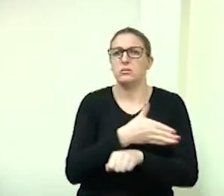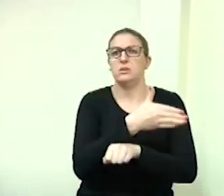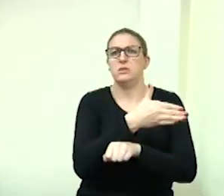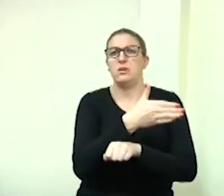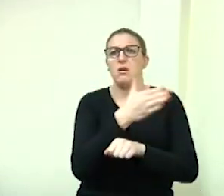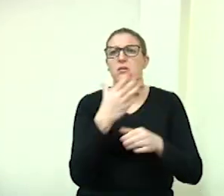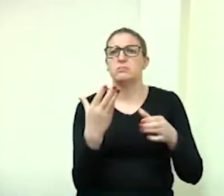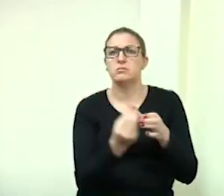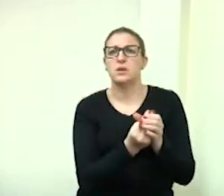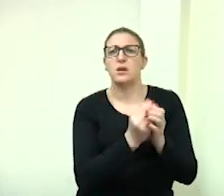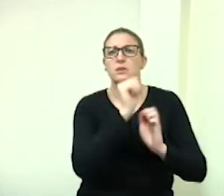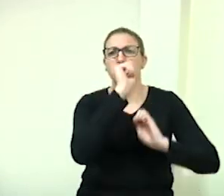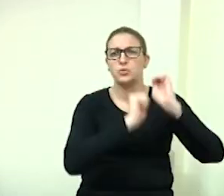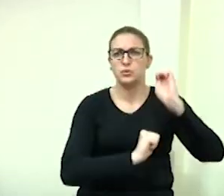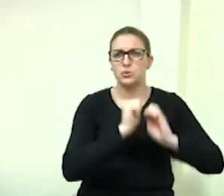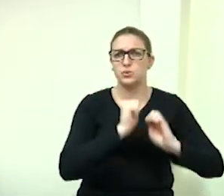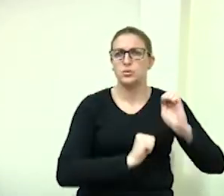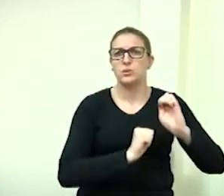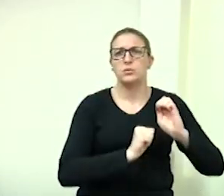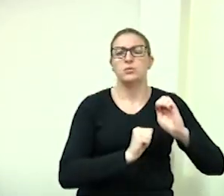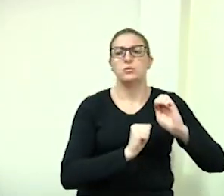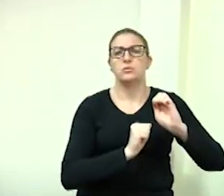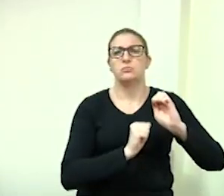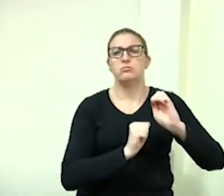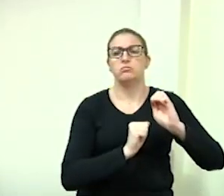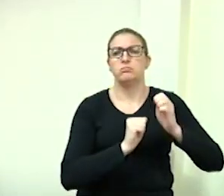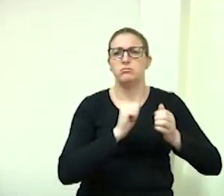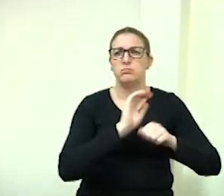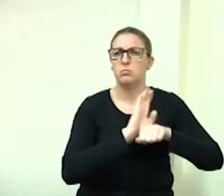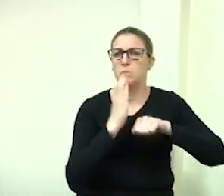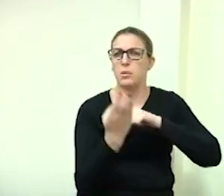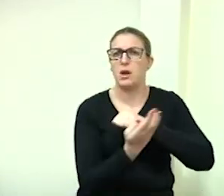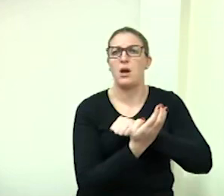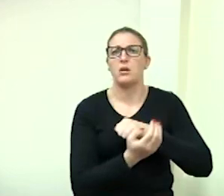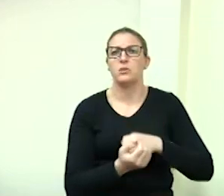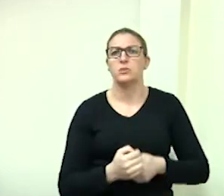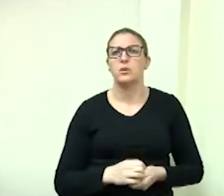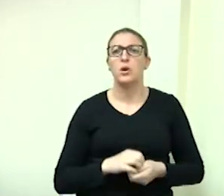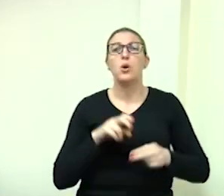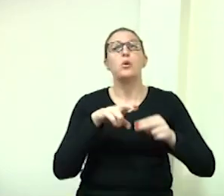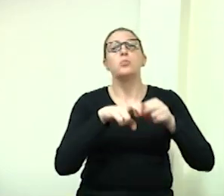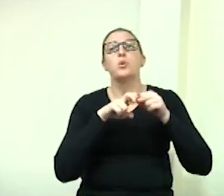daí tem que comprar áreas é para isso que eu mudei de partido